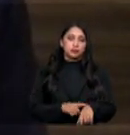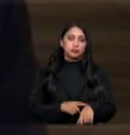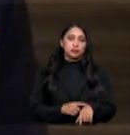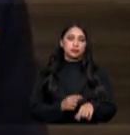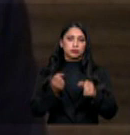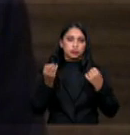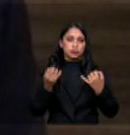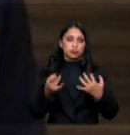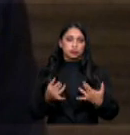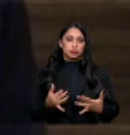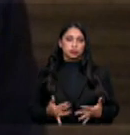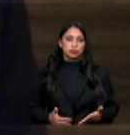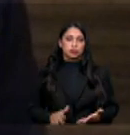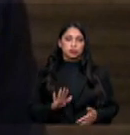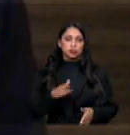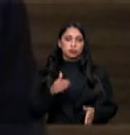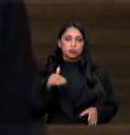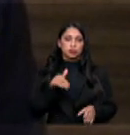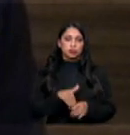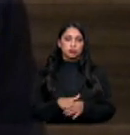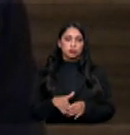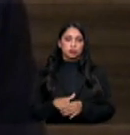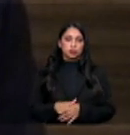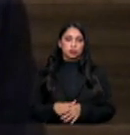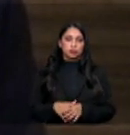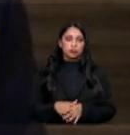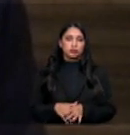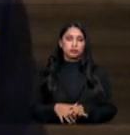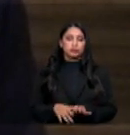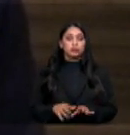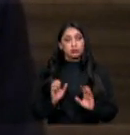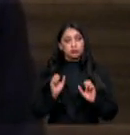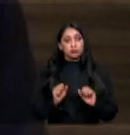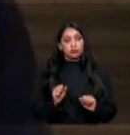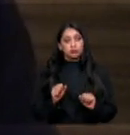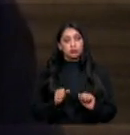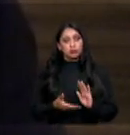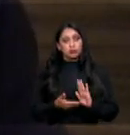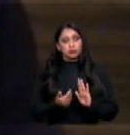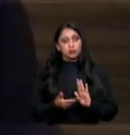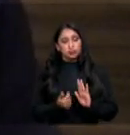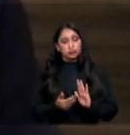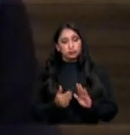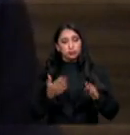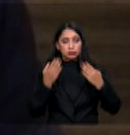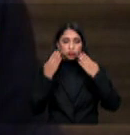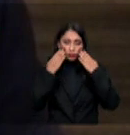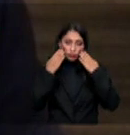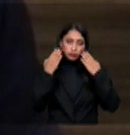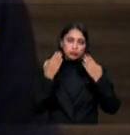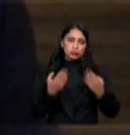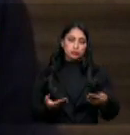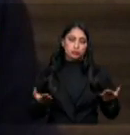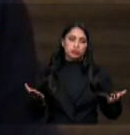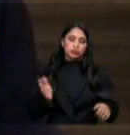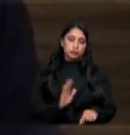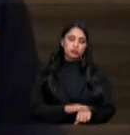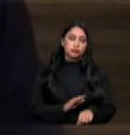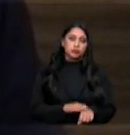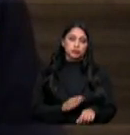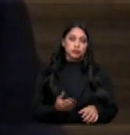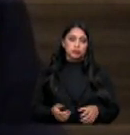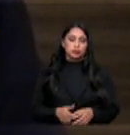expor quando votar aquele caso específico, mas que podem ser deduzidas da minha apresentação nesse